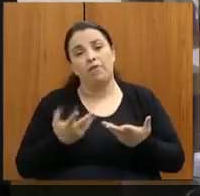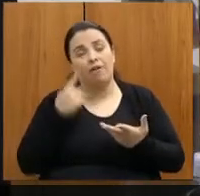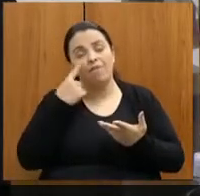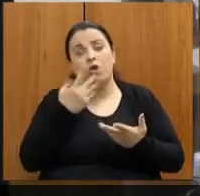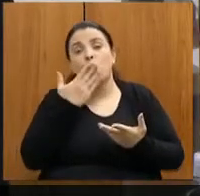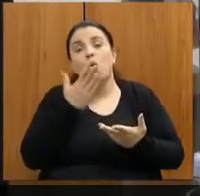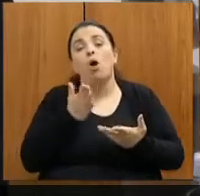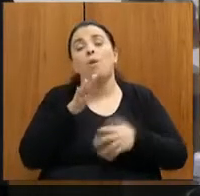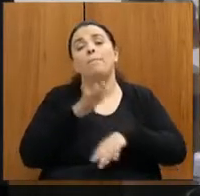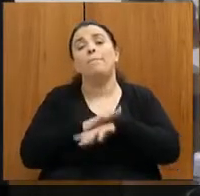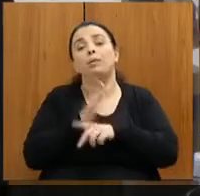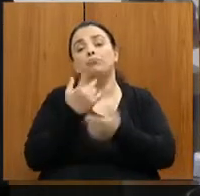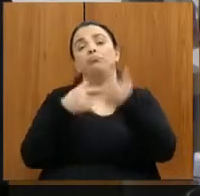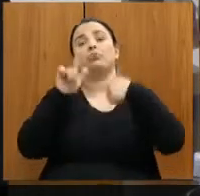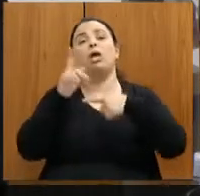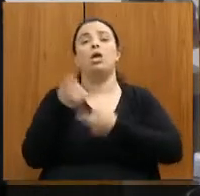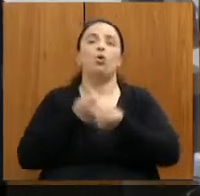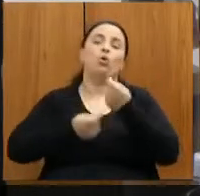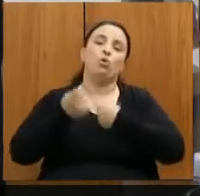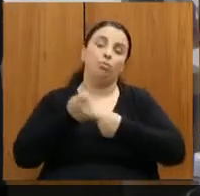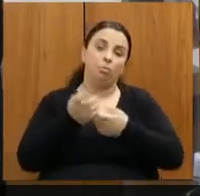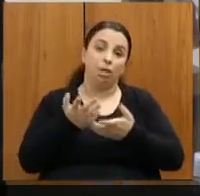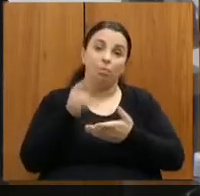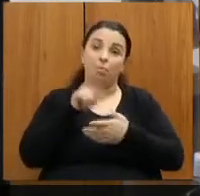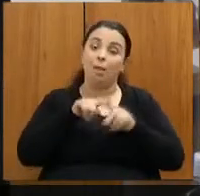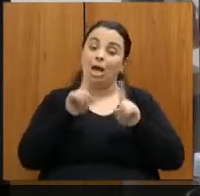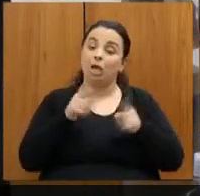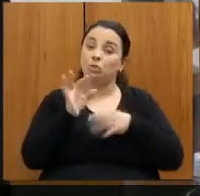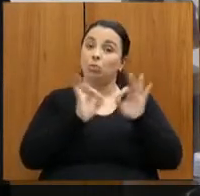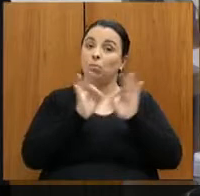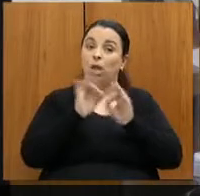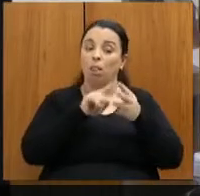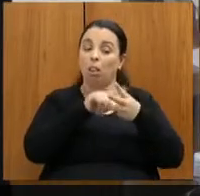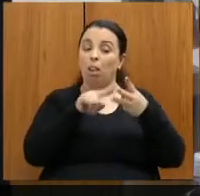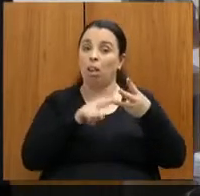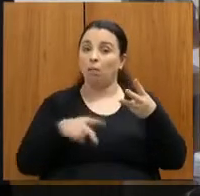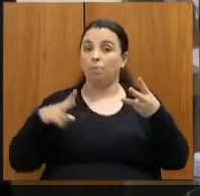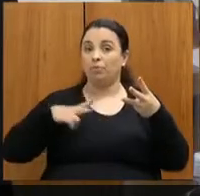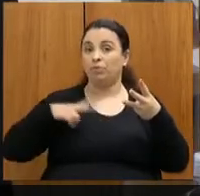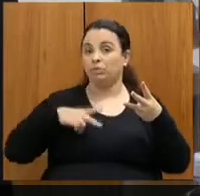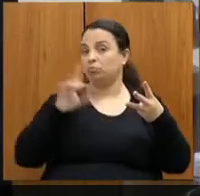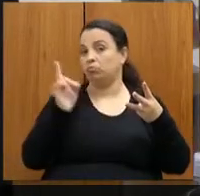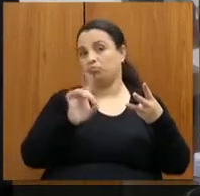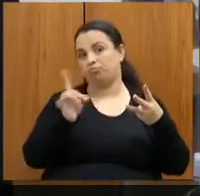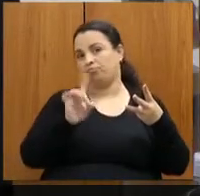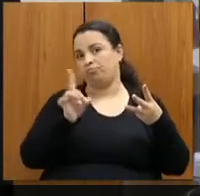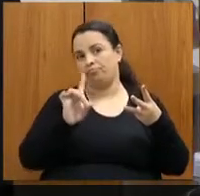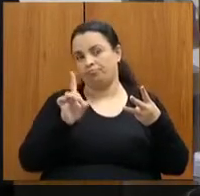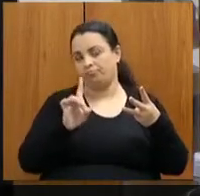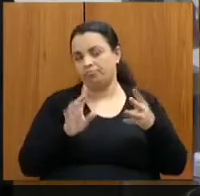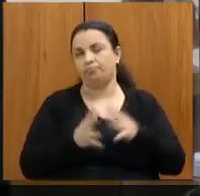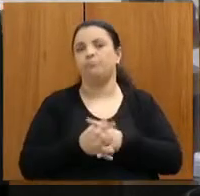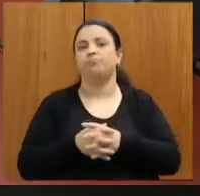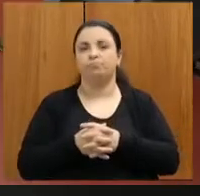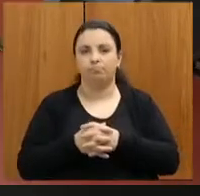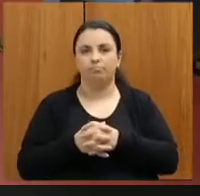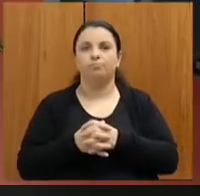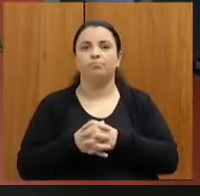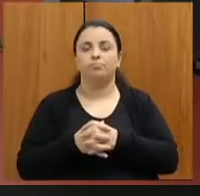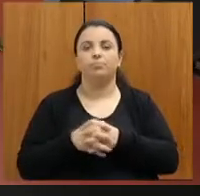retorno mas no plano vou reafirmar no plano não tem nenhuma previsão de privatização gasmig CEMIG e COPASA